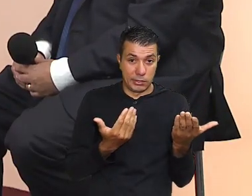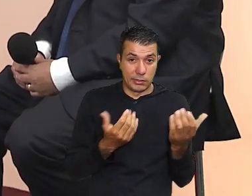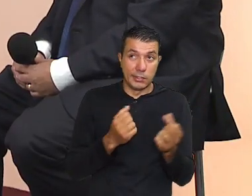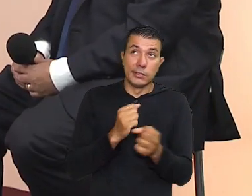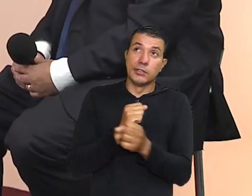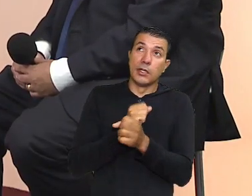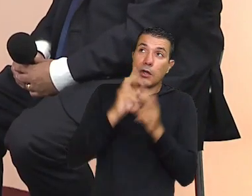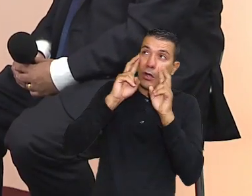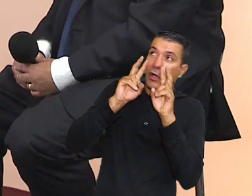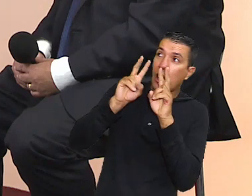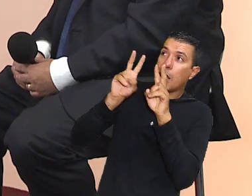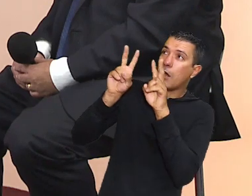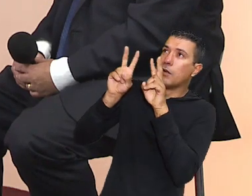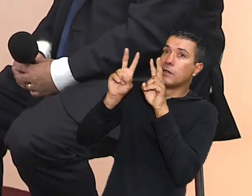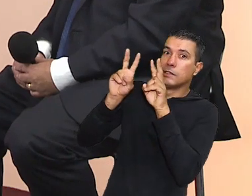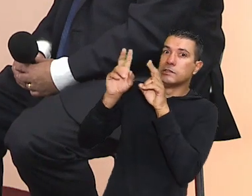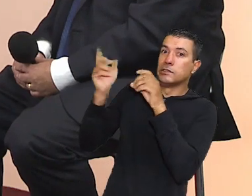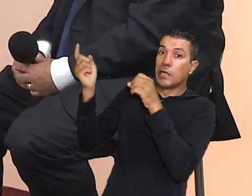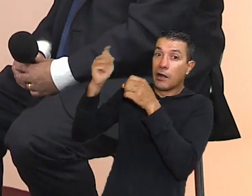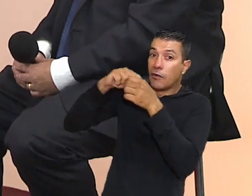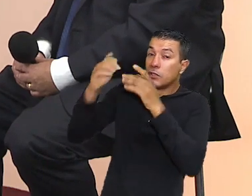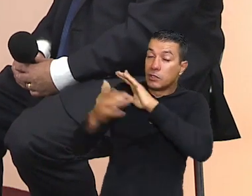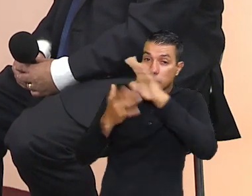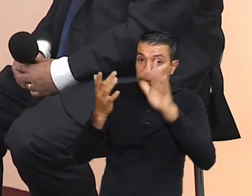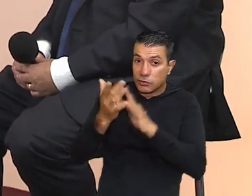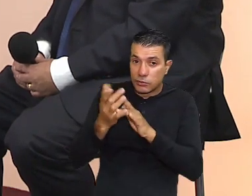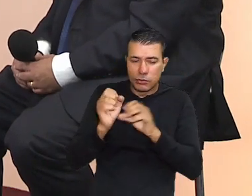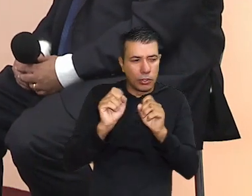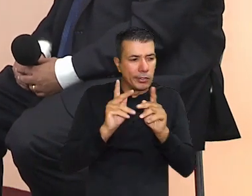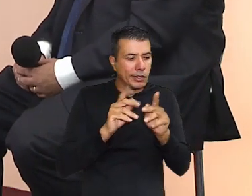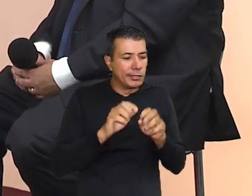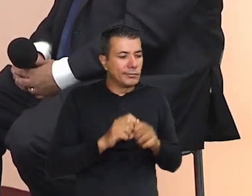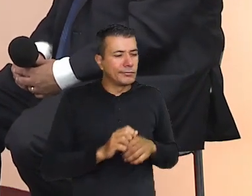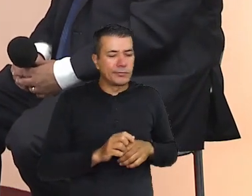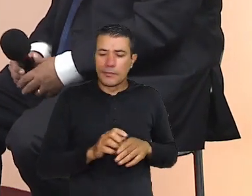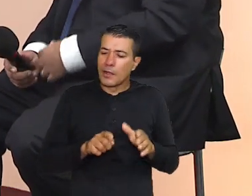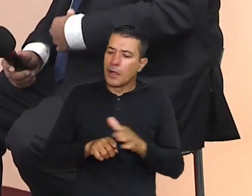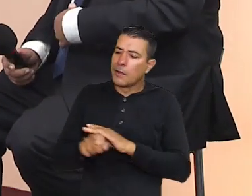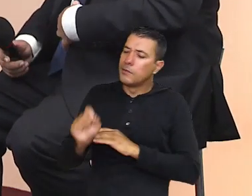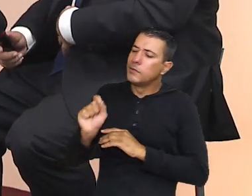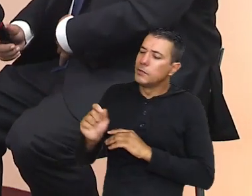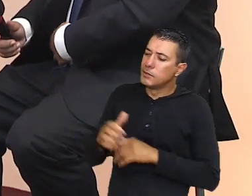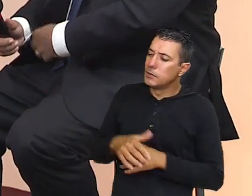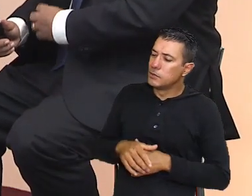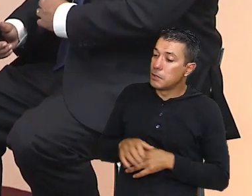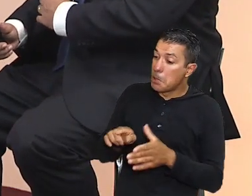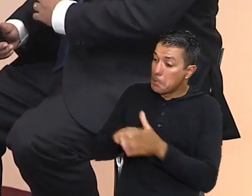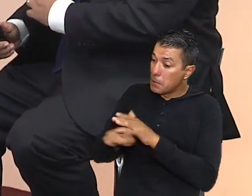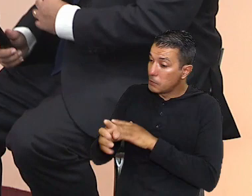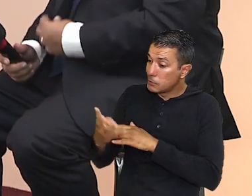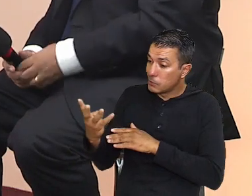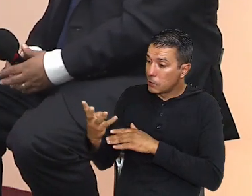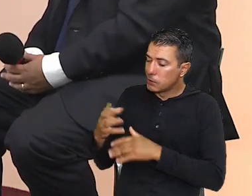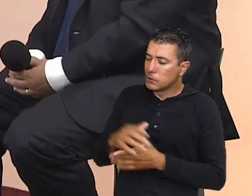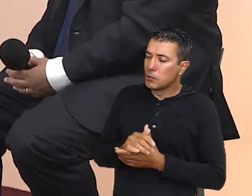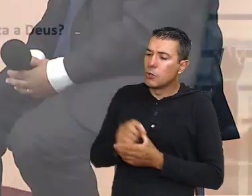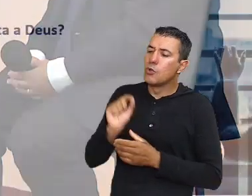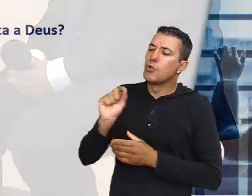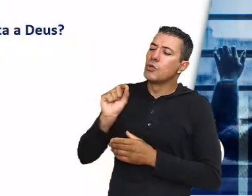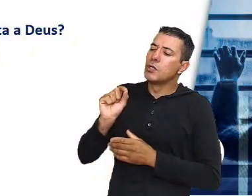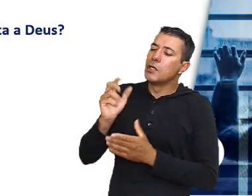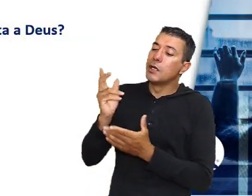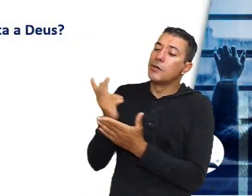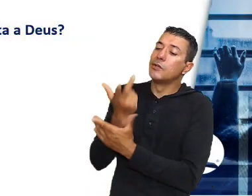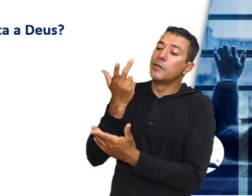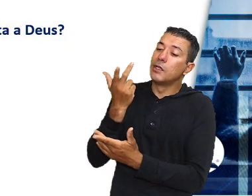estarão vivos por ocasião da vida, a vinda de Cristo. Ok, pastor, obrigado. Pastor Francisco, pergunta de número 4. O que